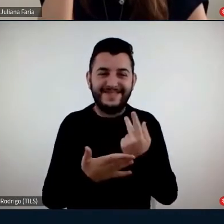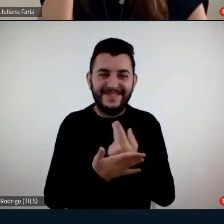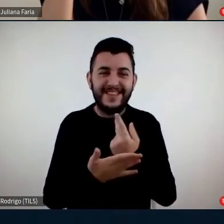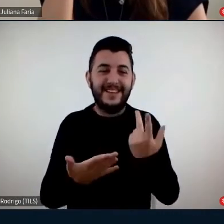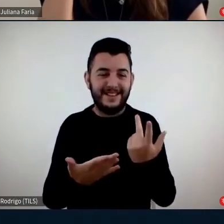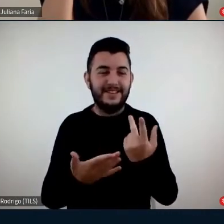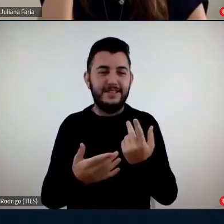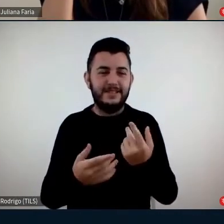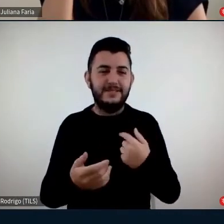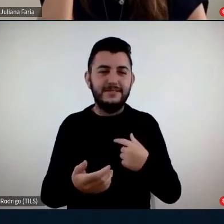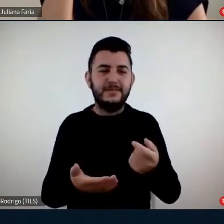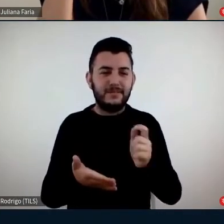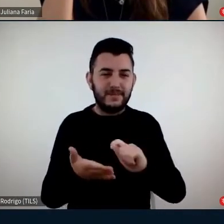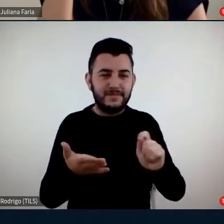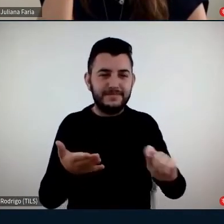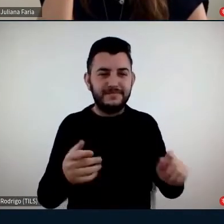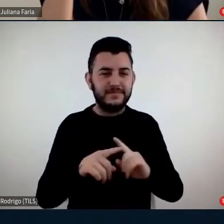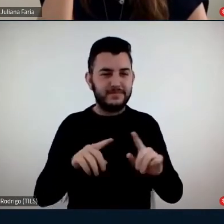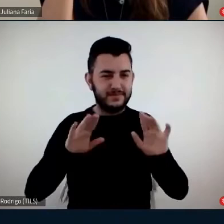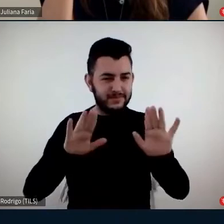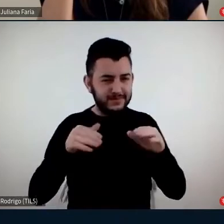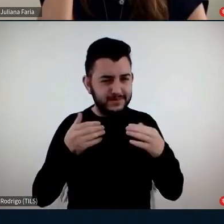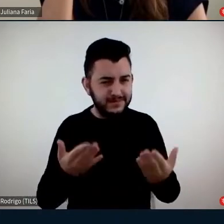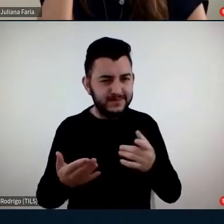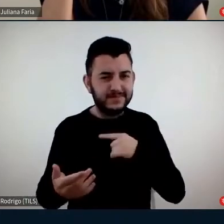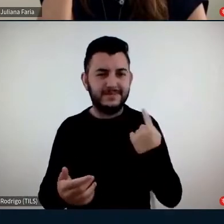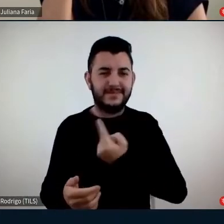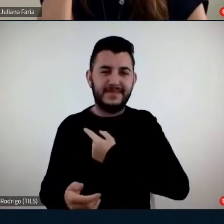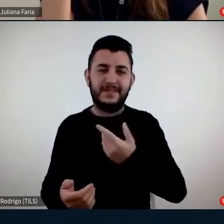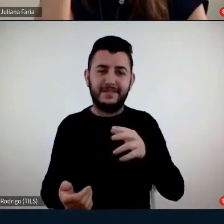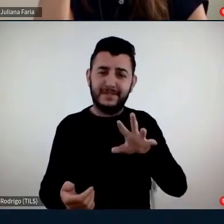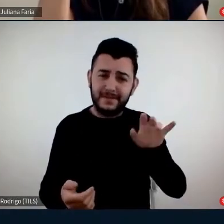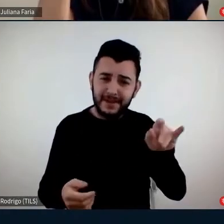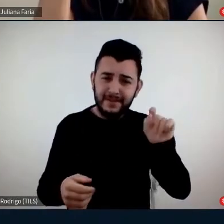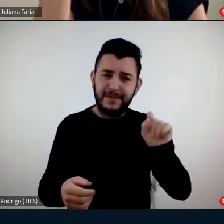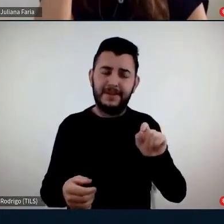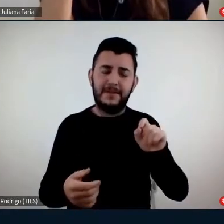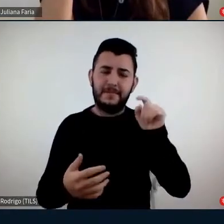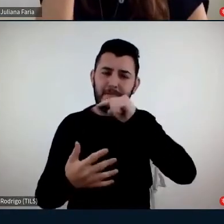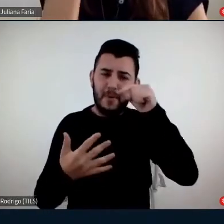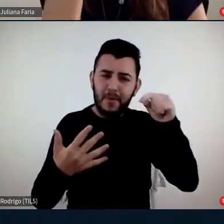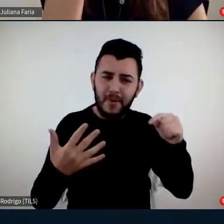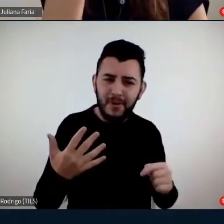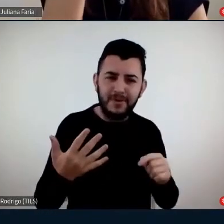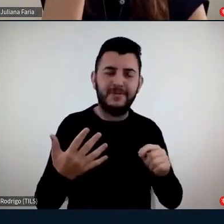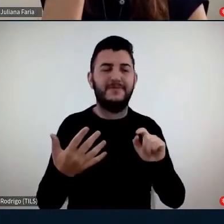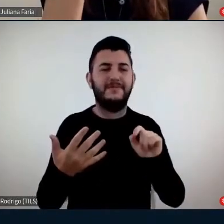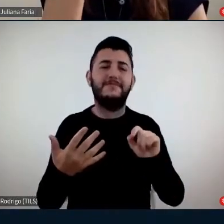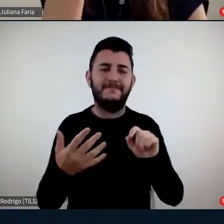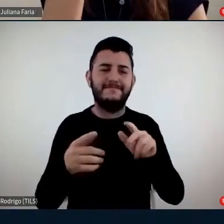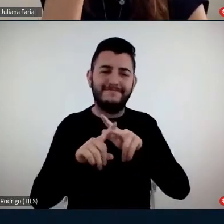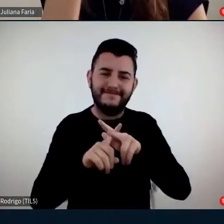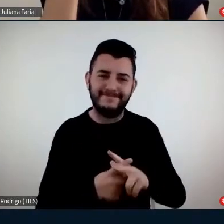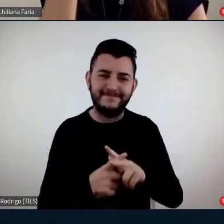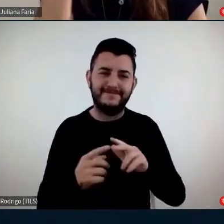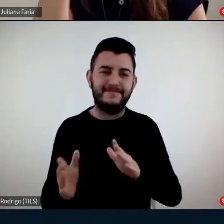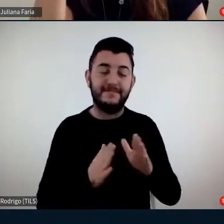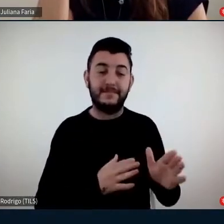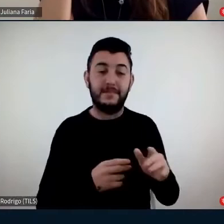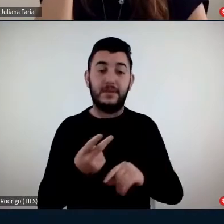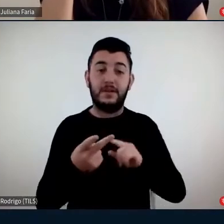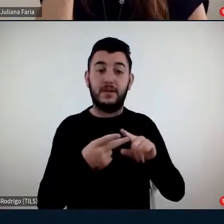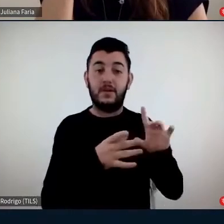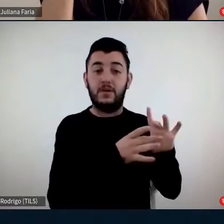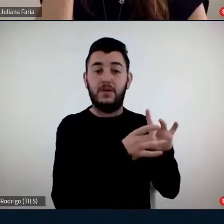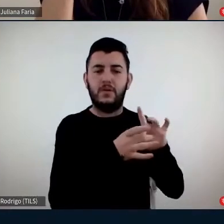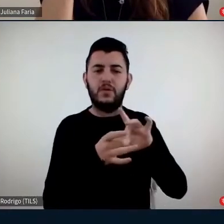pela escrita e a gente com certeza vai considerar muito sobre esses pontos. Também sobre os contextos